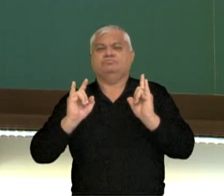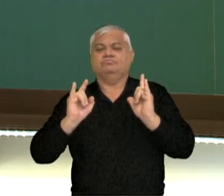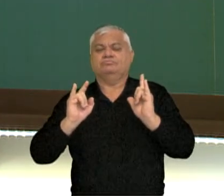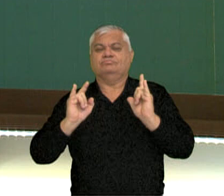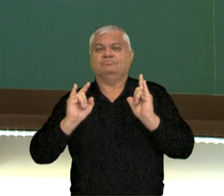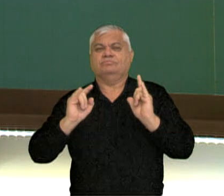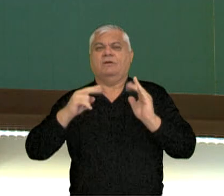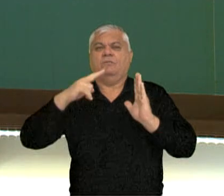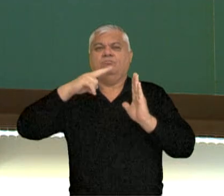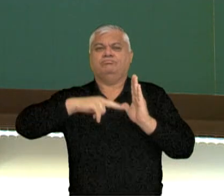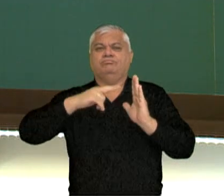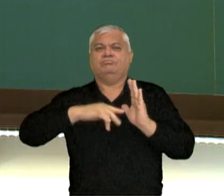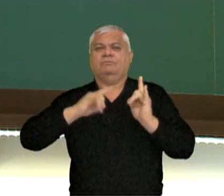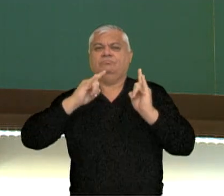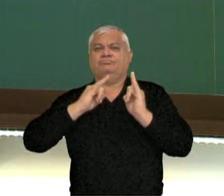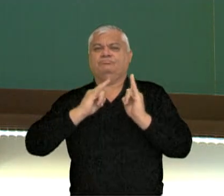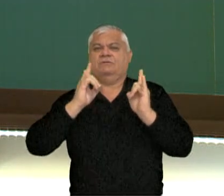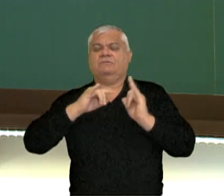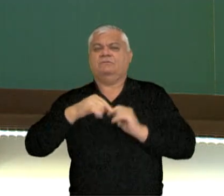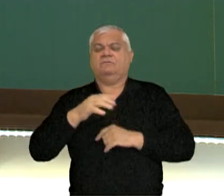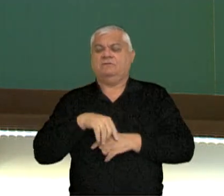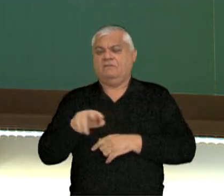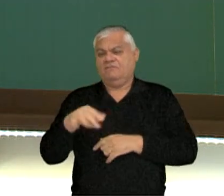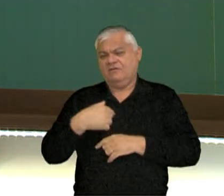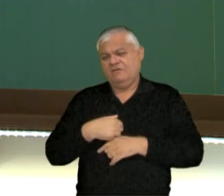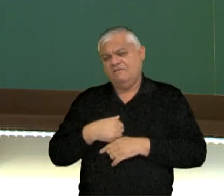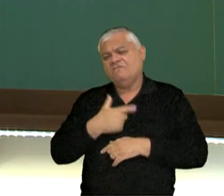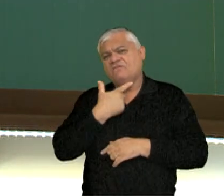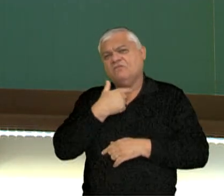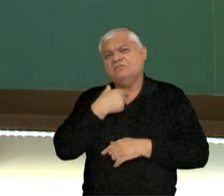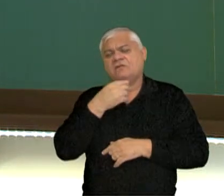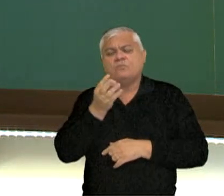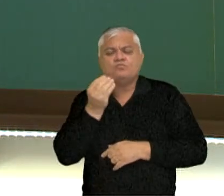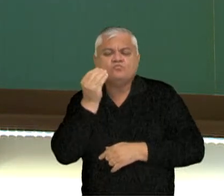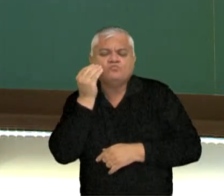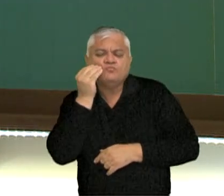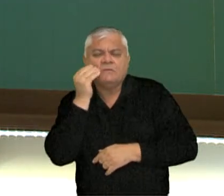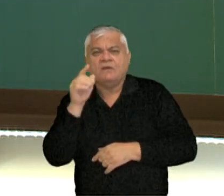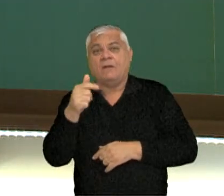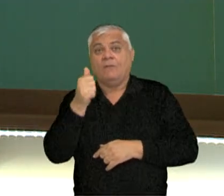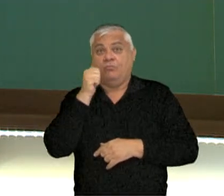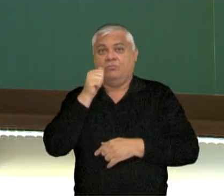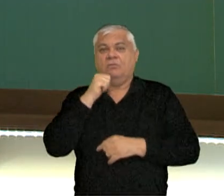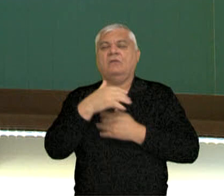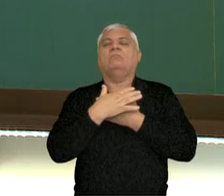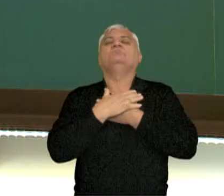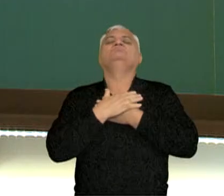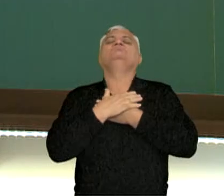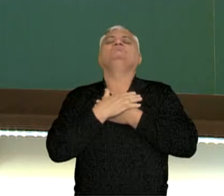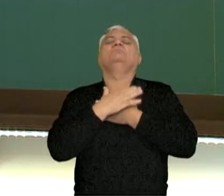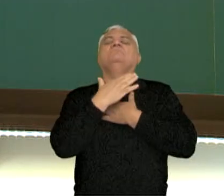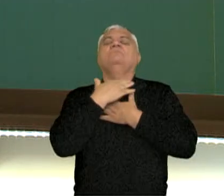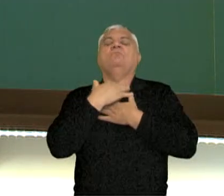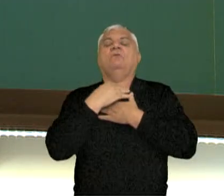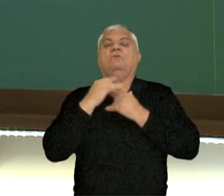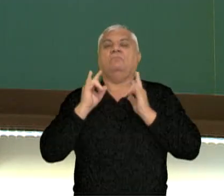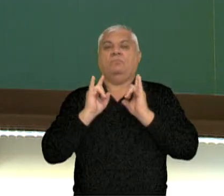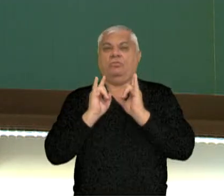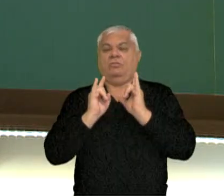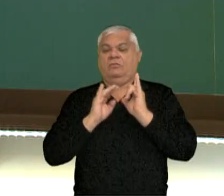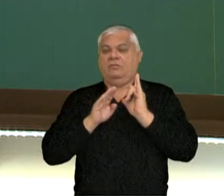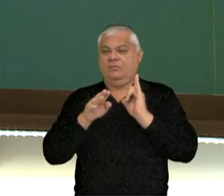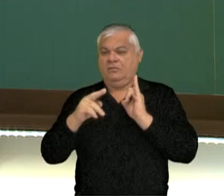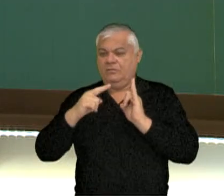da já desfeita Maria Luísa. Então, a face já estava desfeita, ele quer beijar a mulher lá. Vamos ver. O